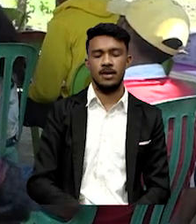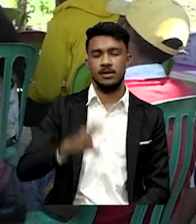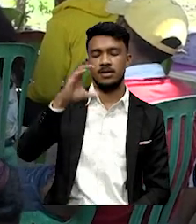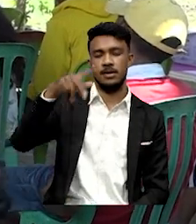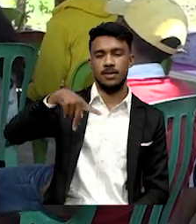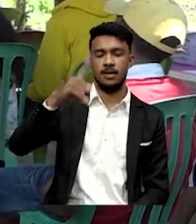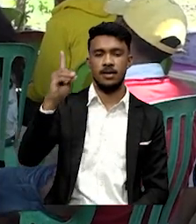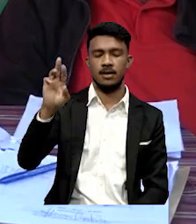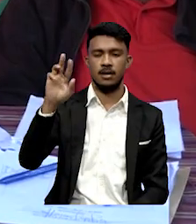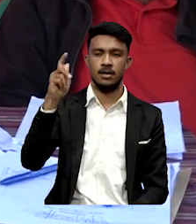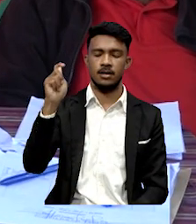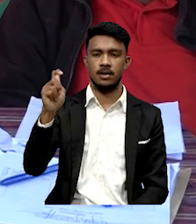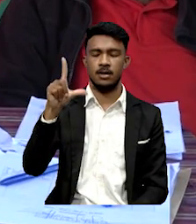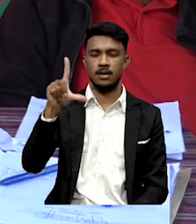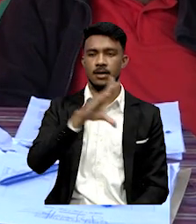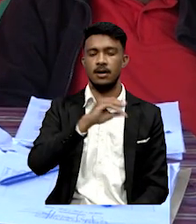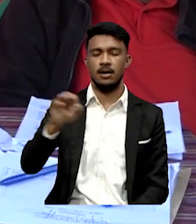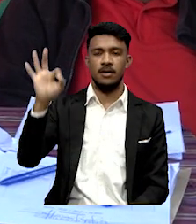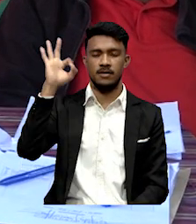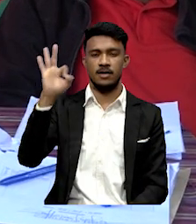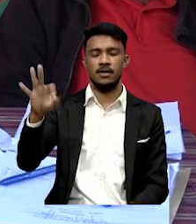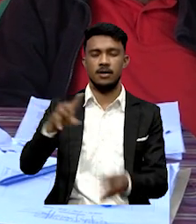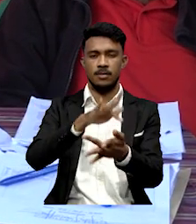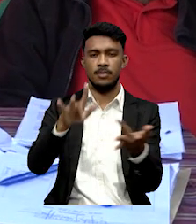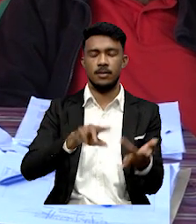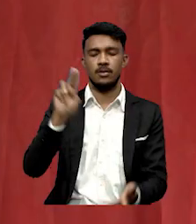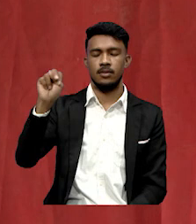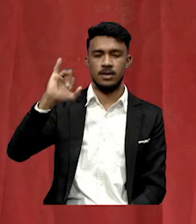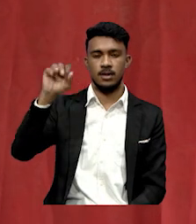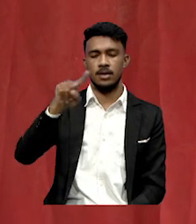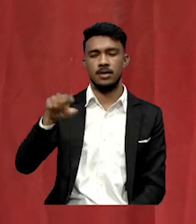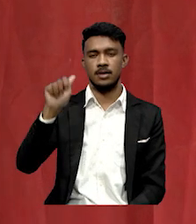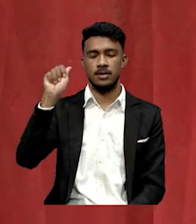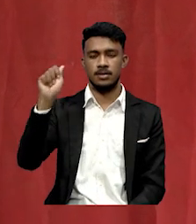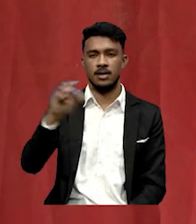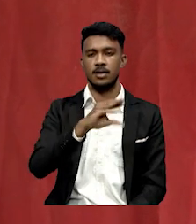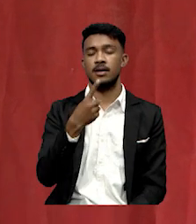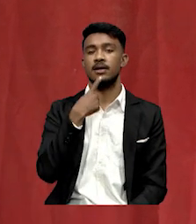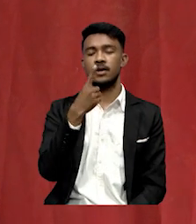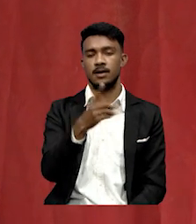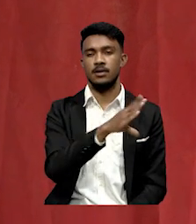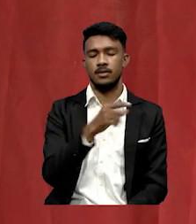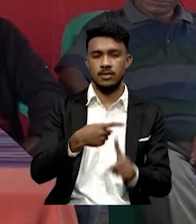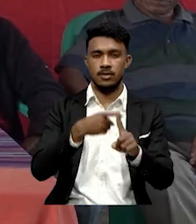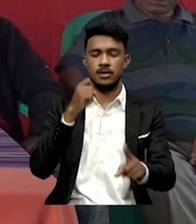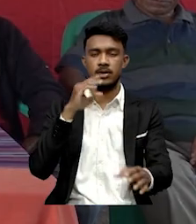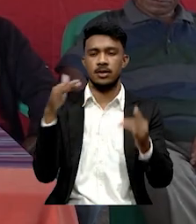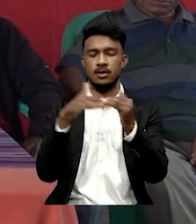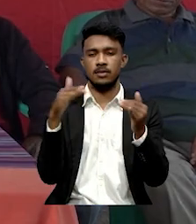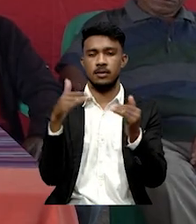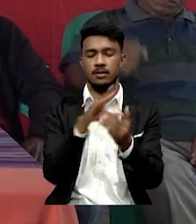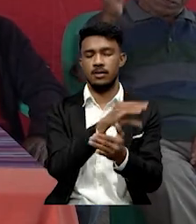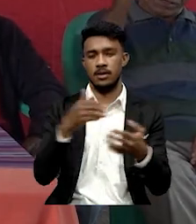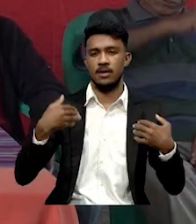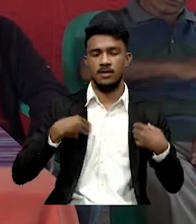CPD-RTL barra Fretilin Movimento, Unisma ativista pro-RTL, ratou declaração né, lihusi conferência para imprensa e